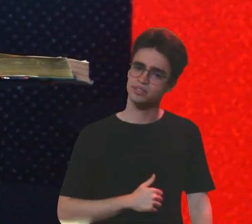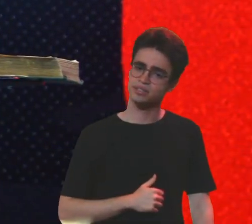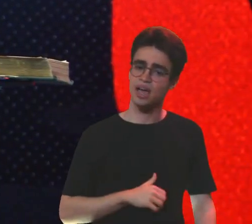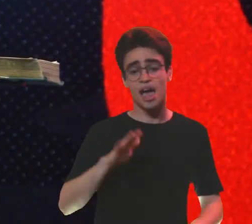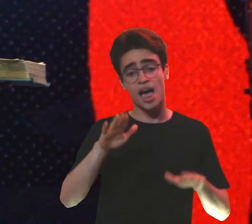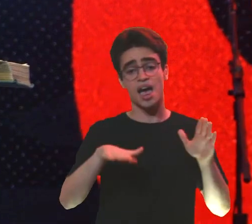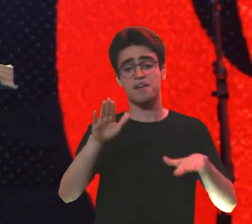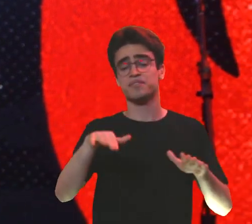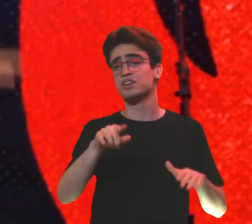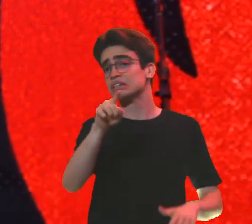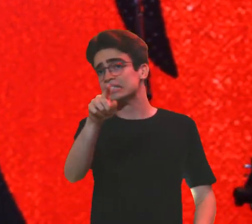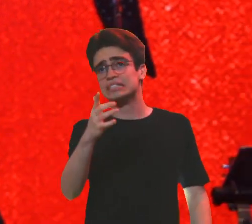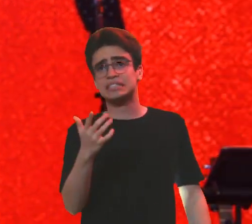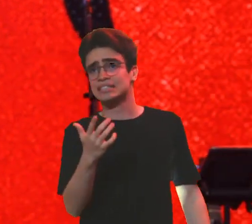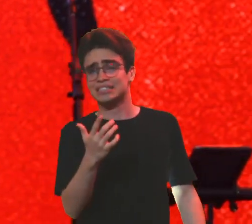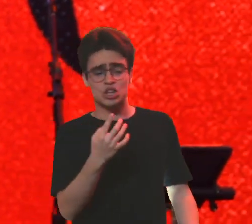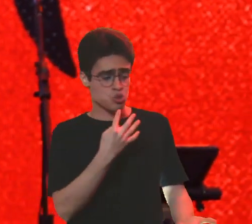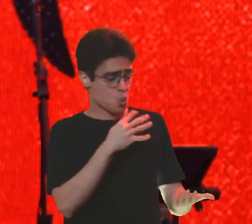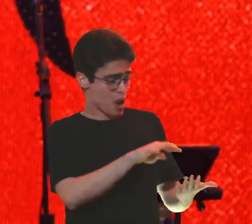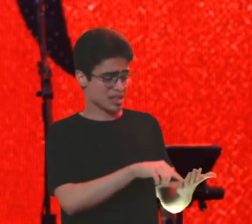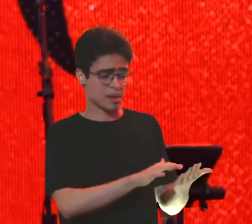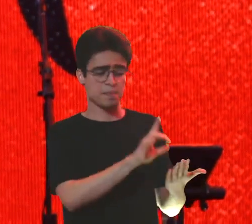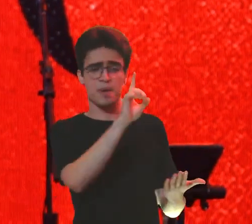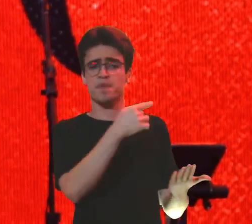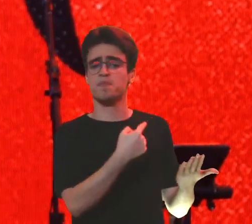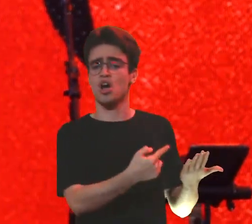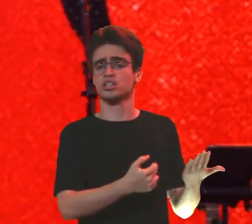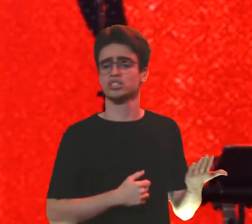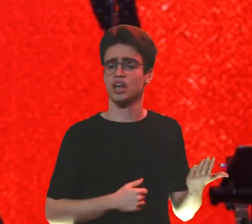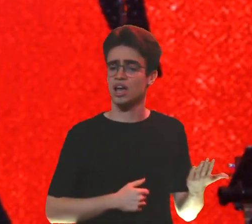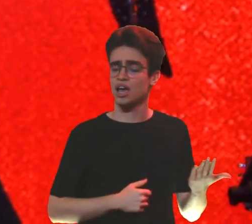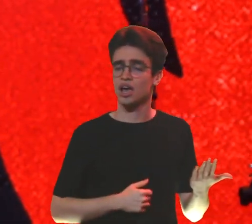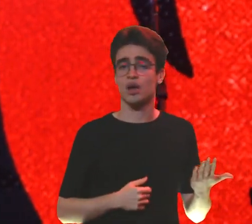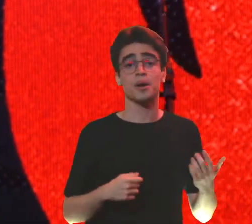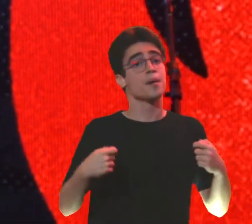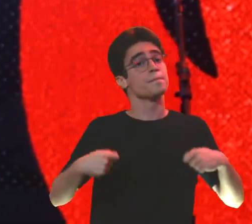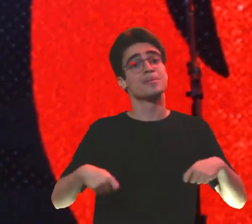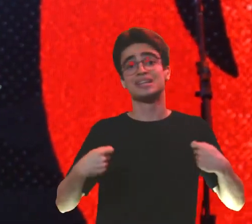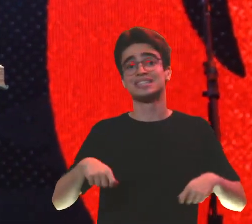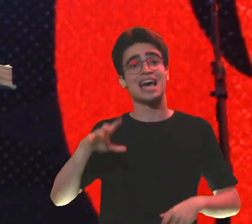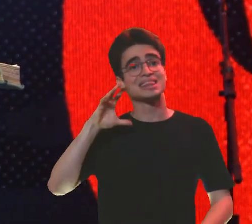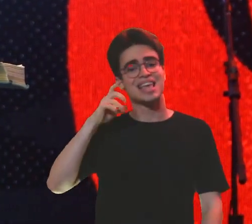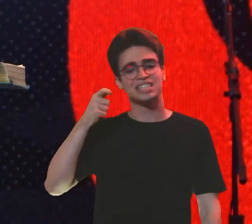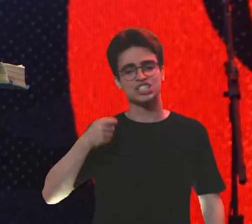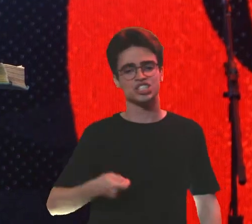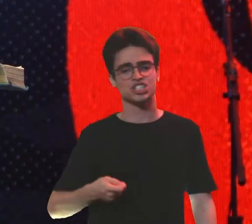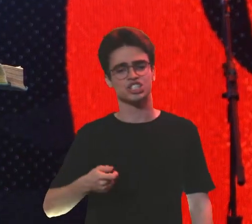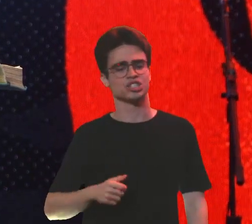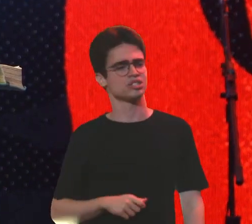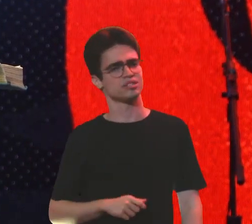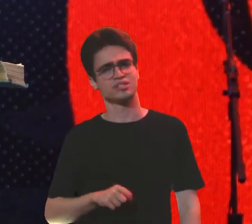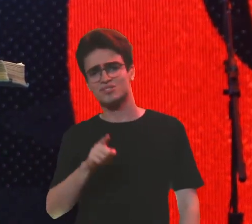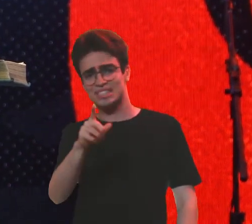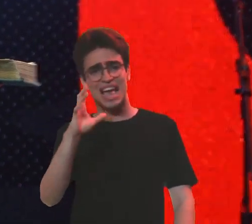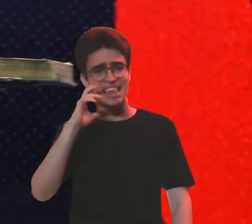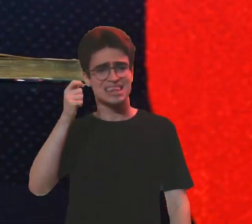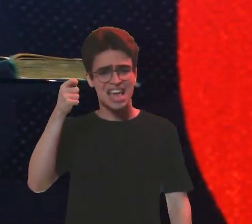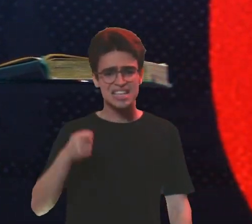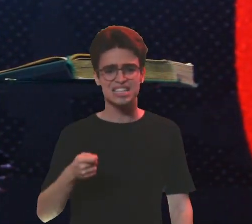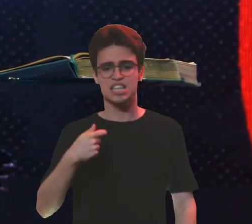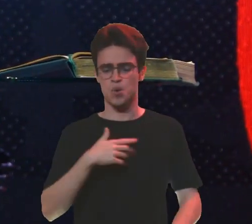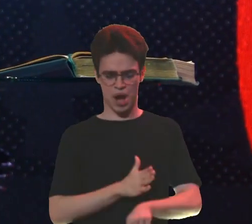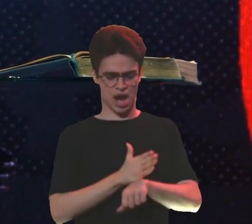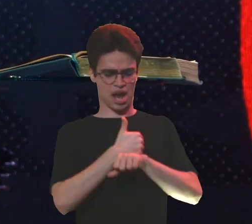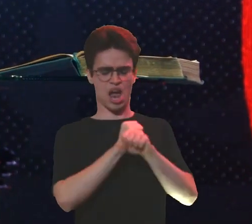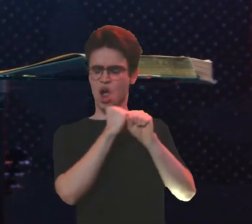Talvez você não conheça nem metade daquilo que está escrito aqui. Você precisa decidir. Decida acordar mais cedo